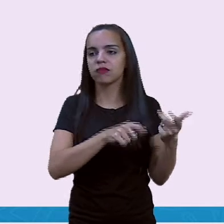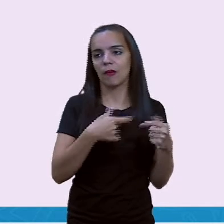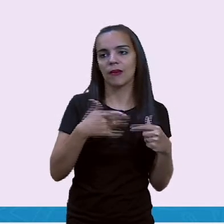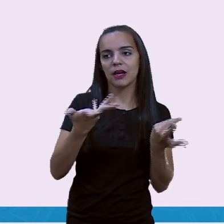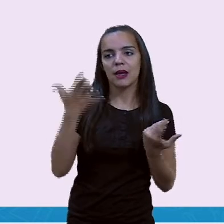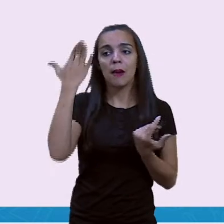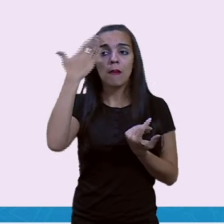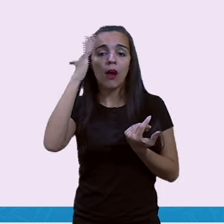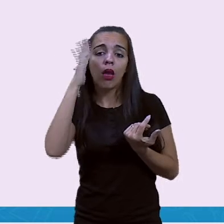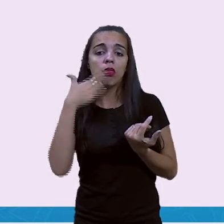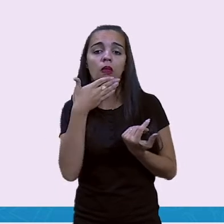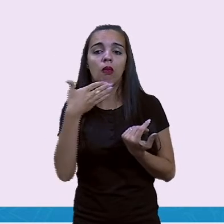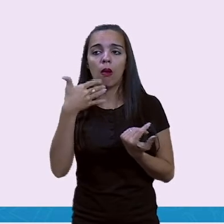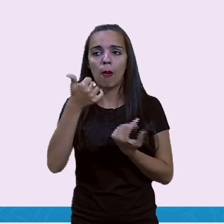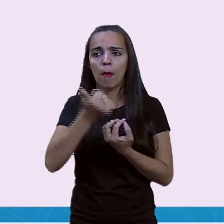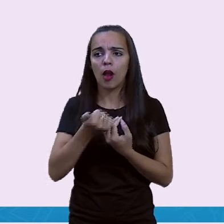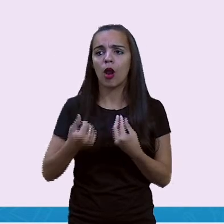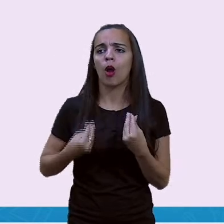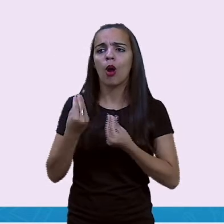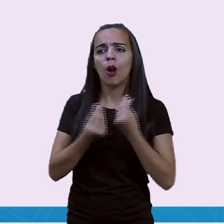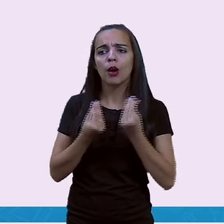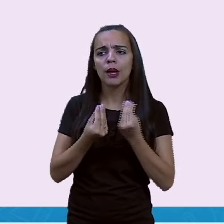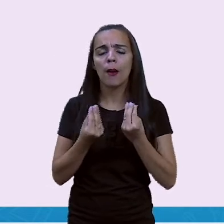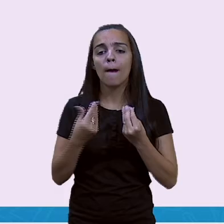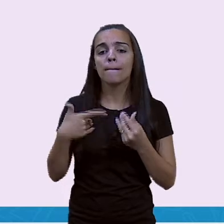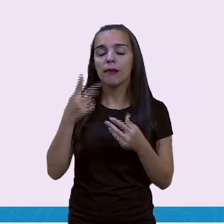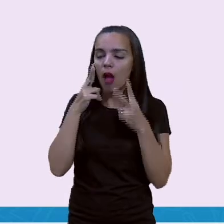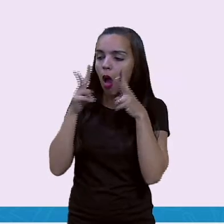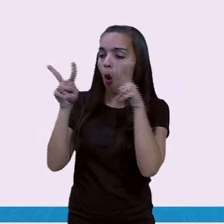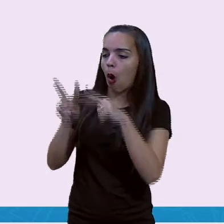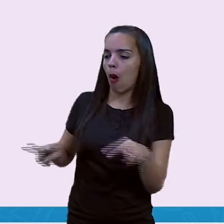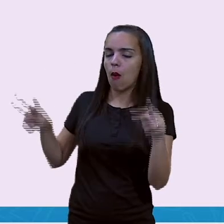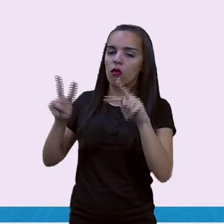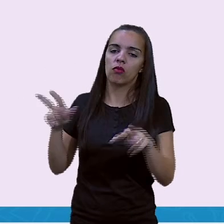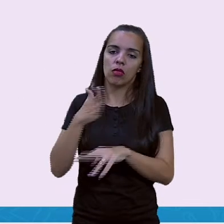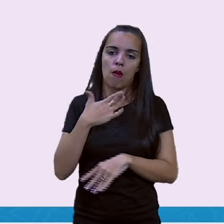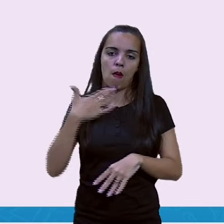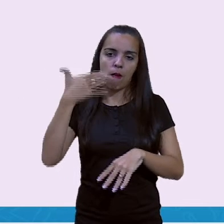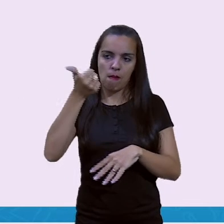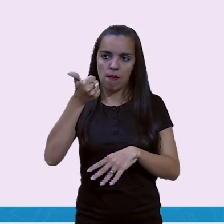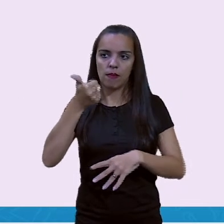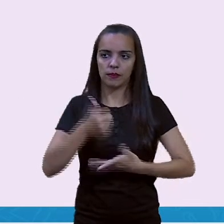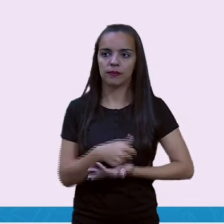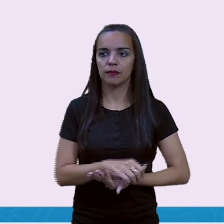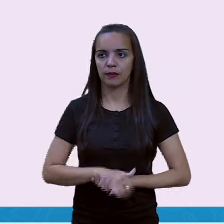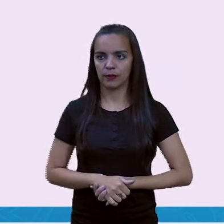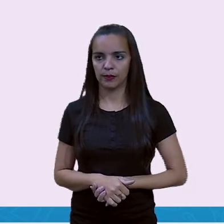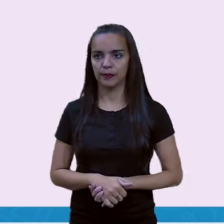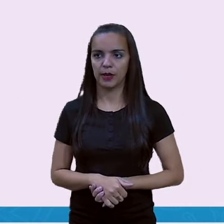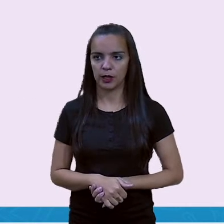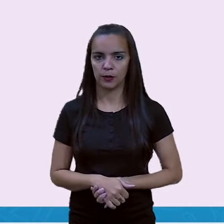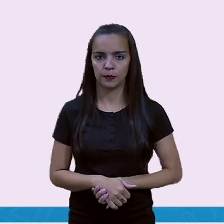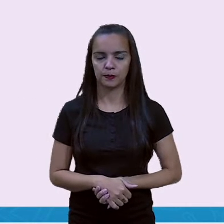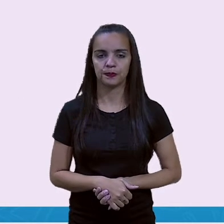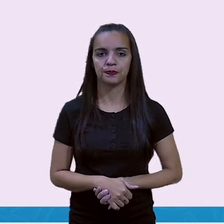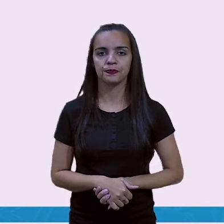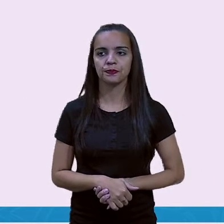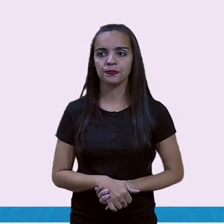nova perspectiva, uma nova visão para os assuntos estudados